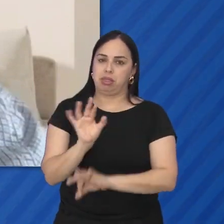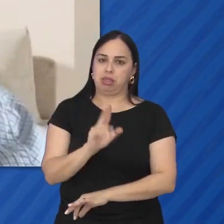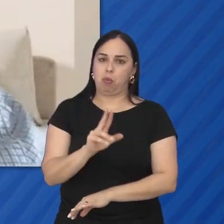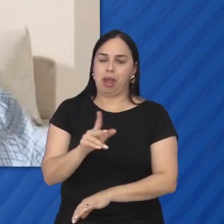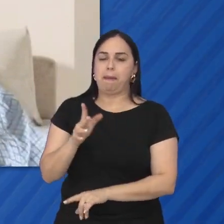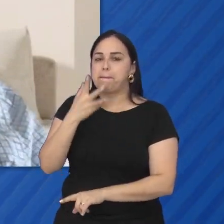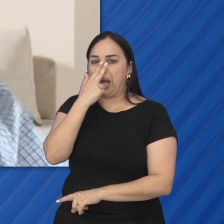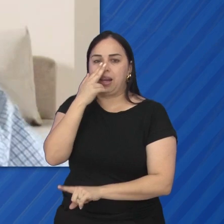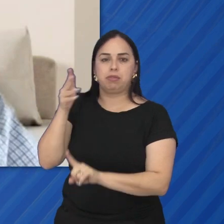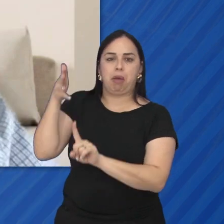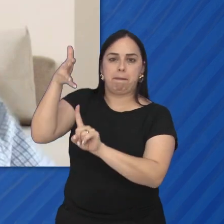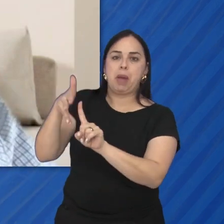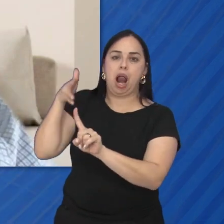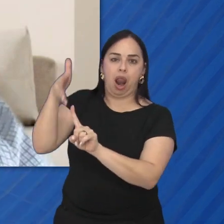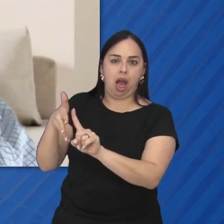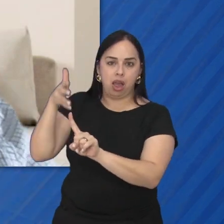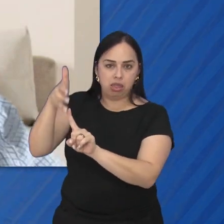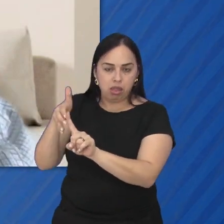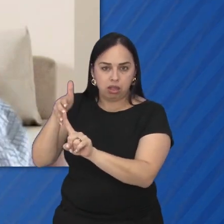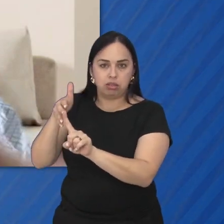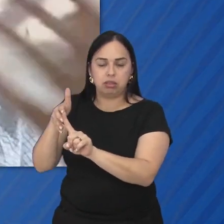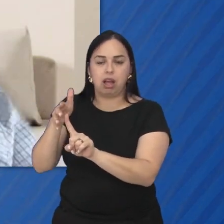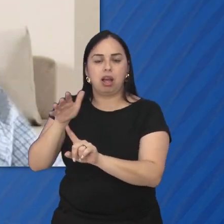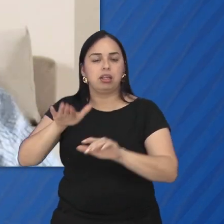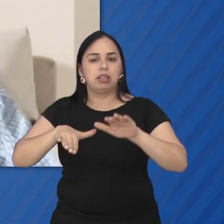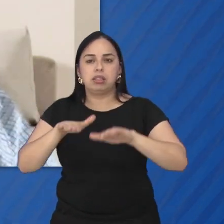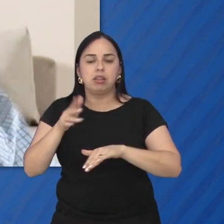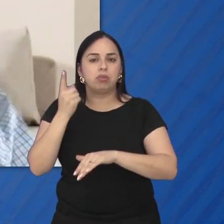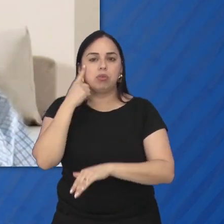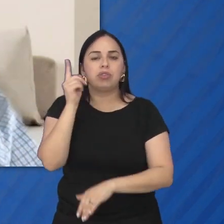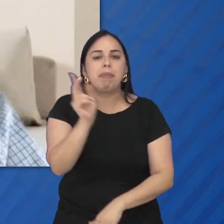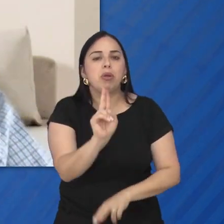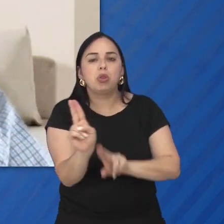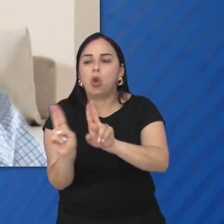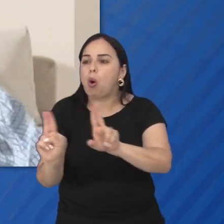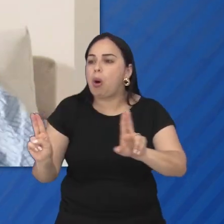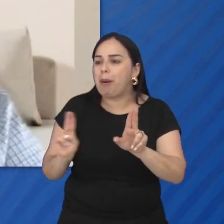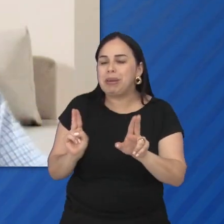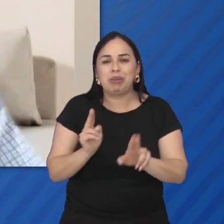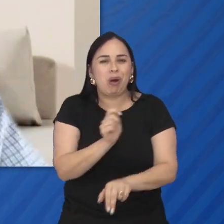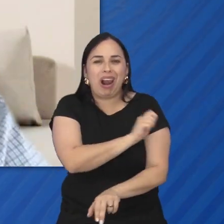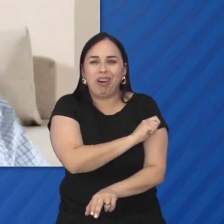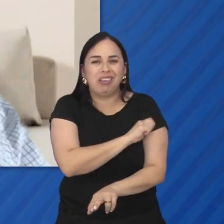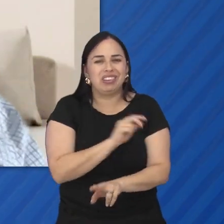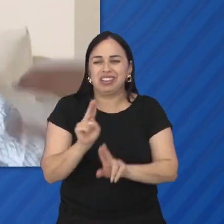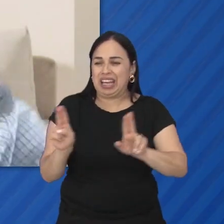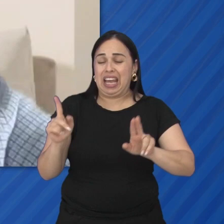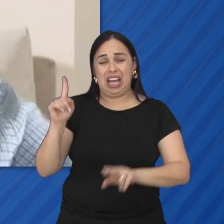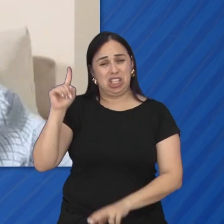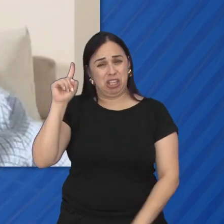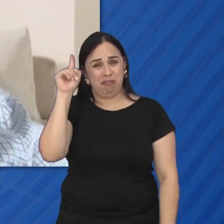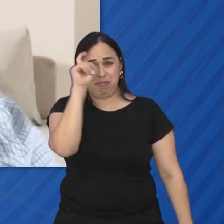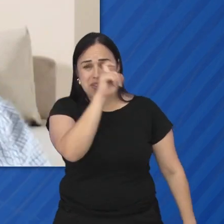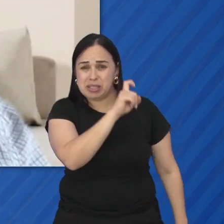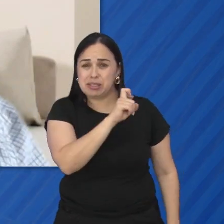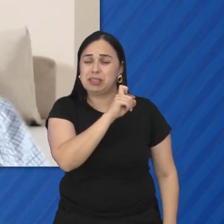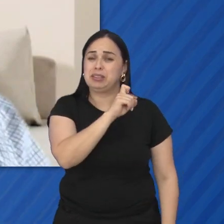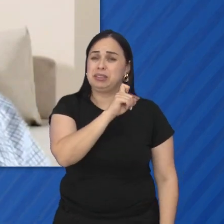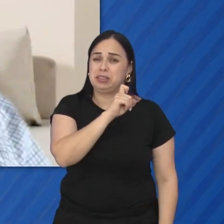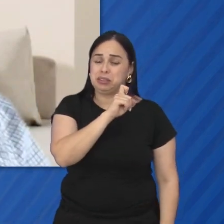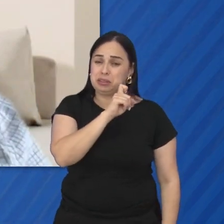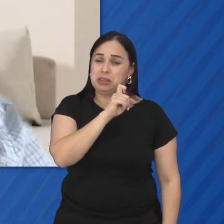tem um acompanhamento. Vira uma palestra. Muitas vezes você não sabe nem o nome da pessoa e isso